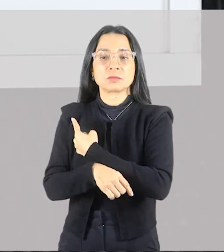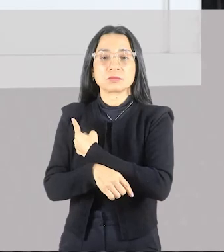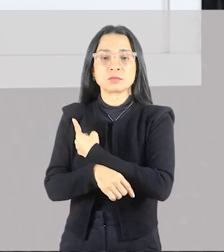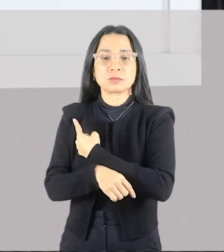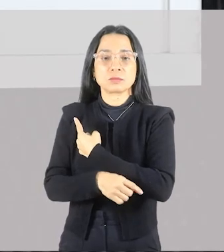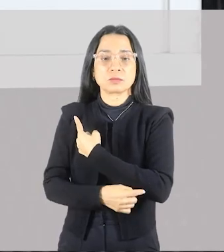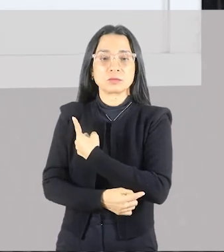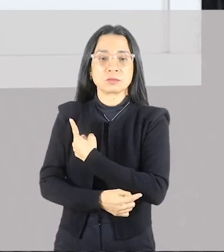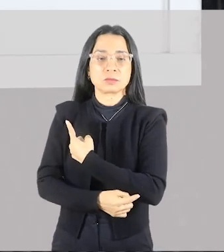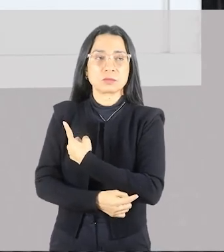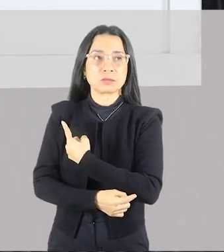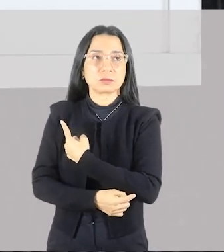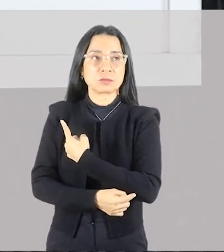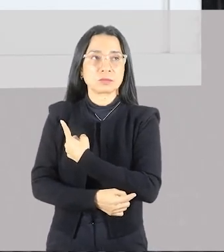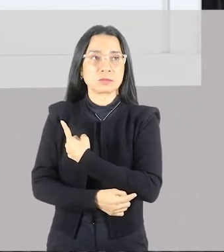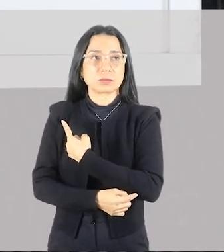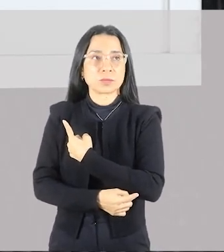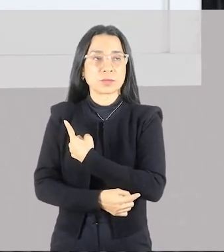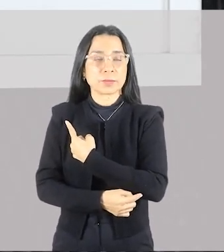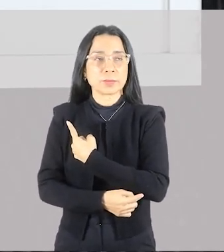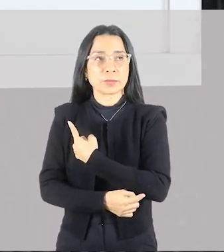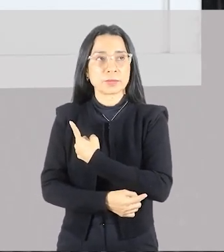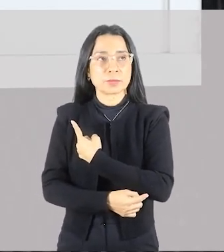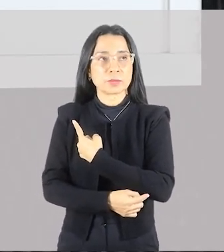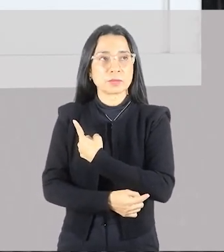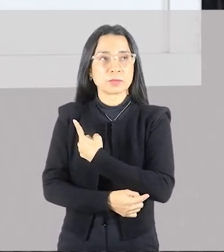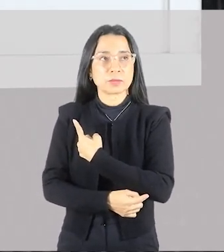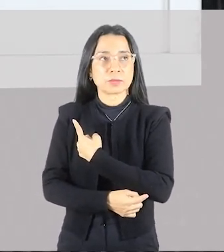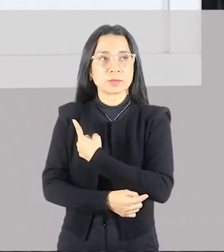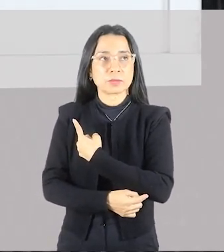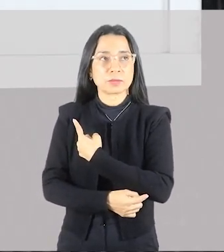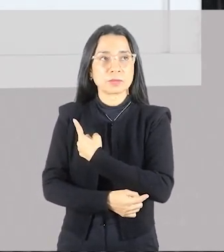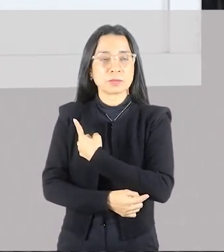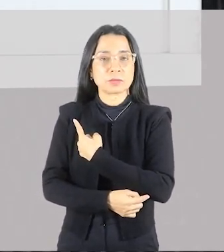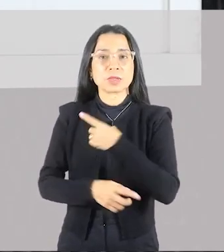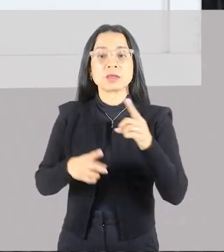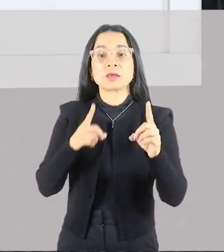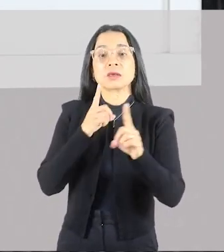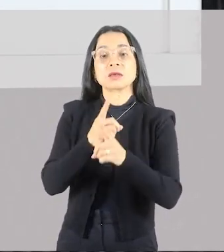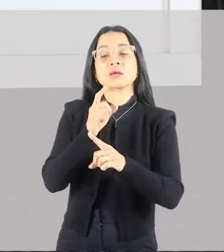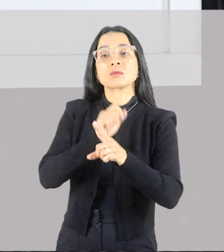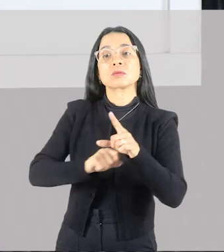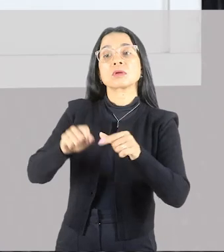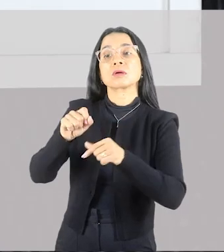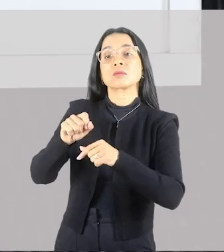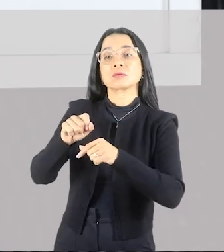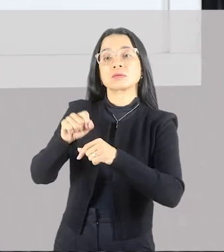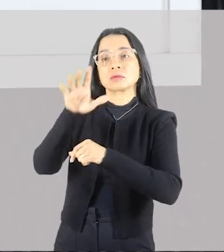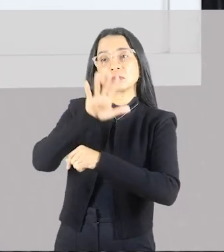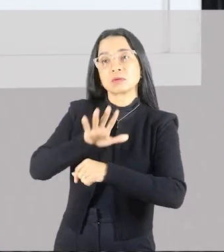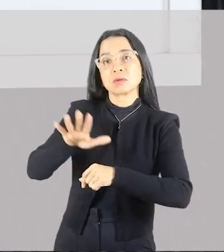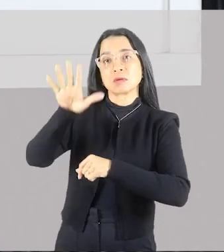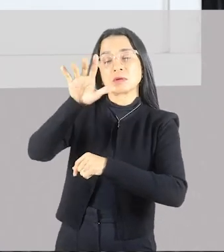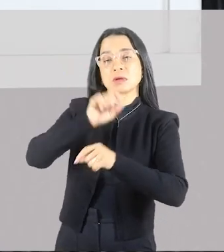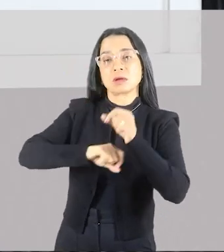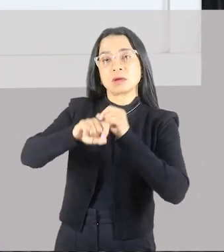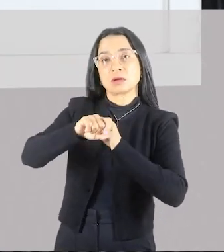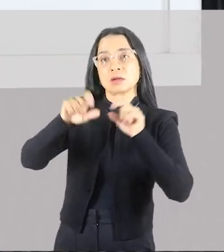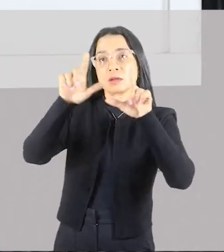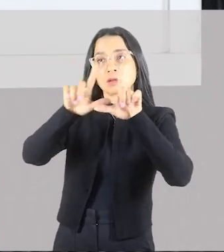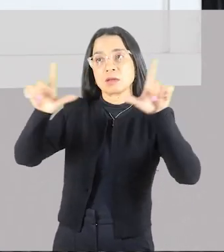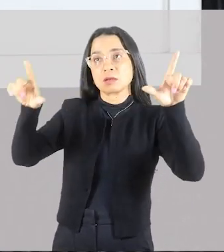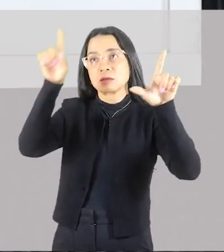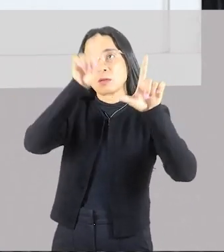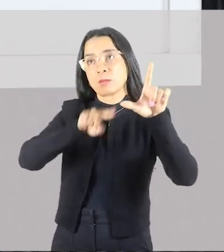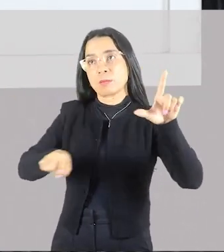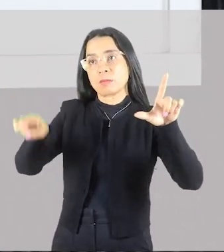multiplicado por 2,80. Se você fizer isso, você vai encontrar que a área da parede toda é igual